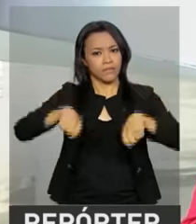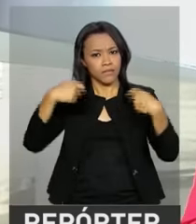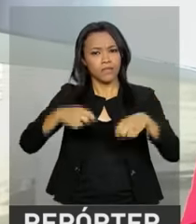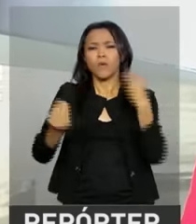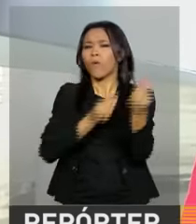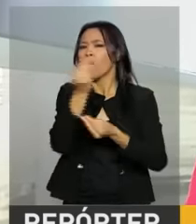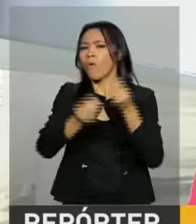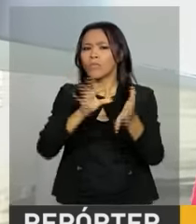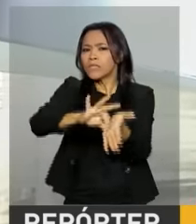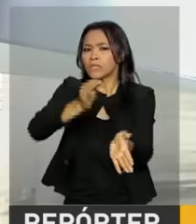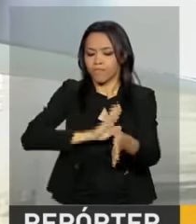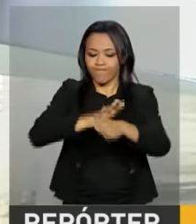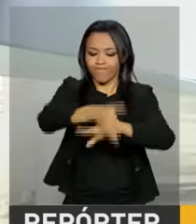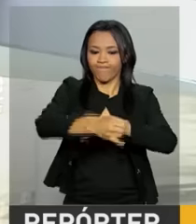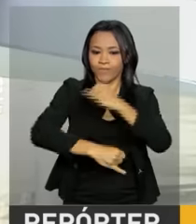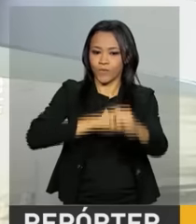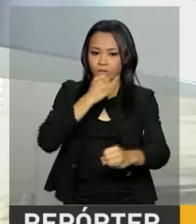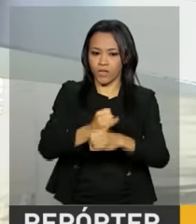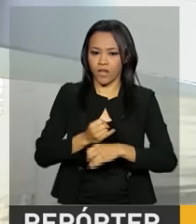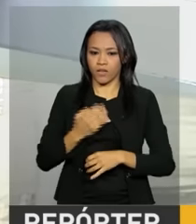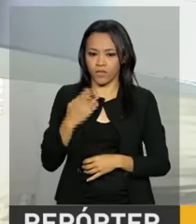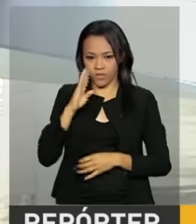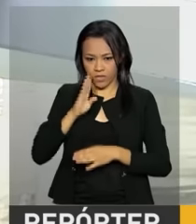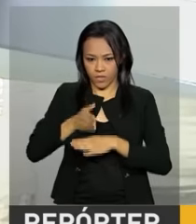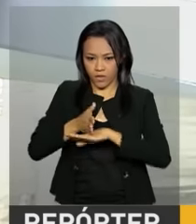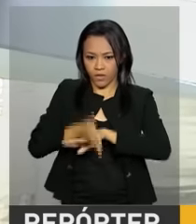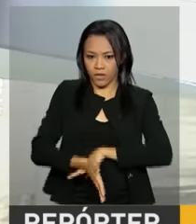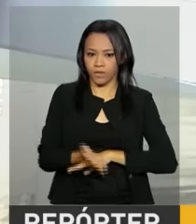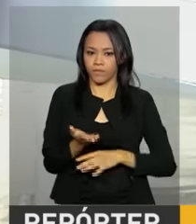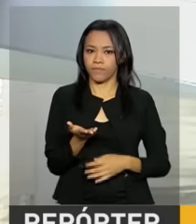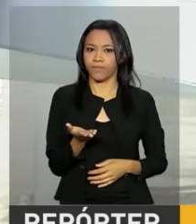pela internet no site